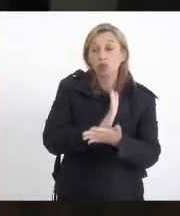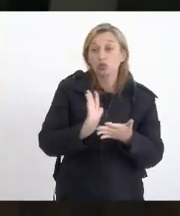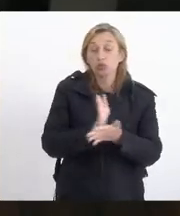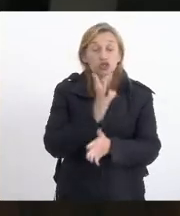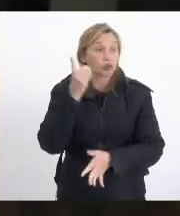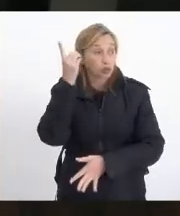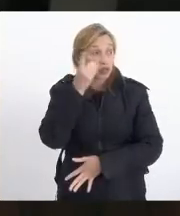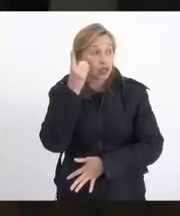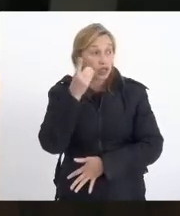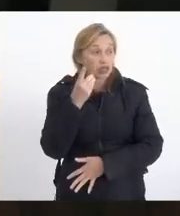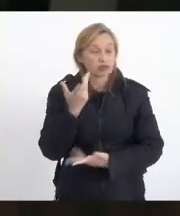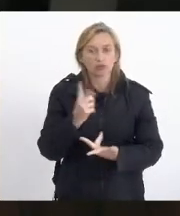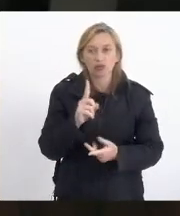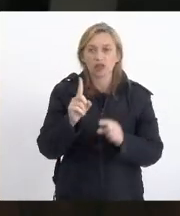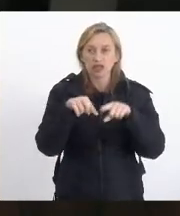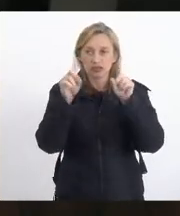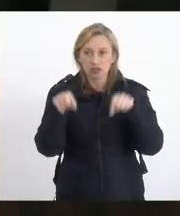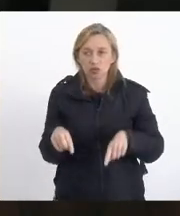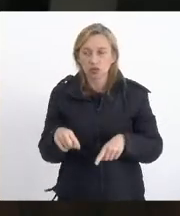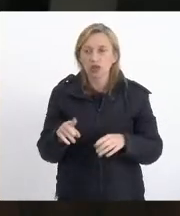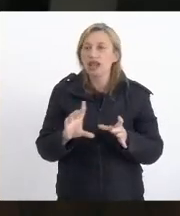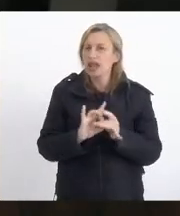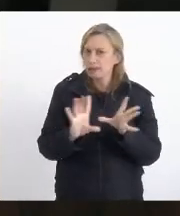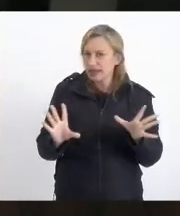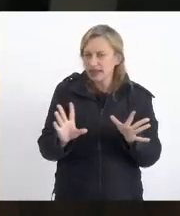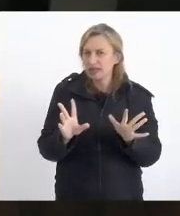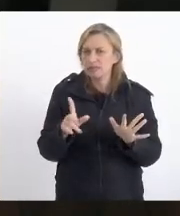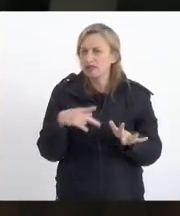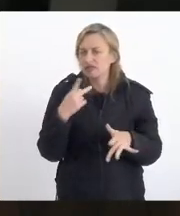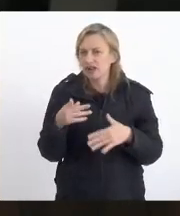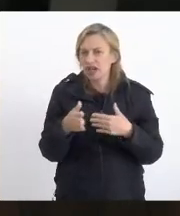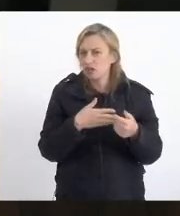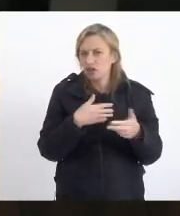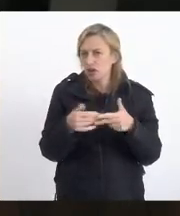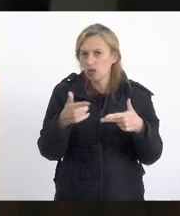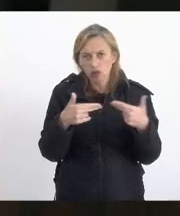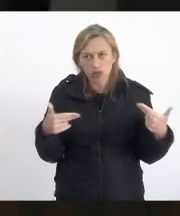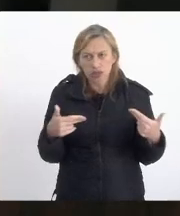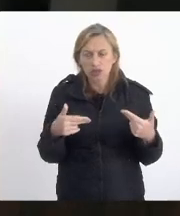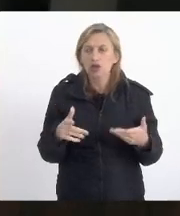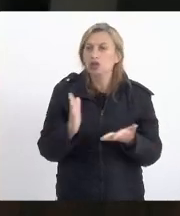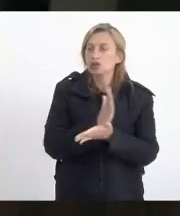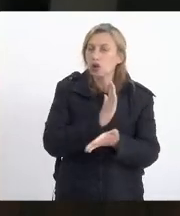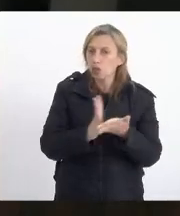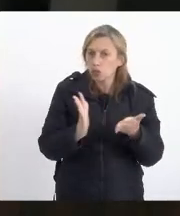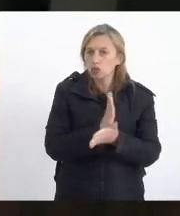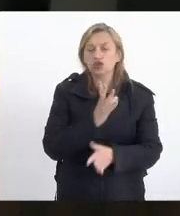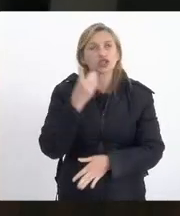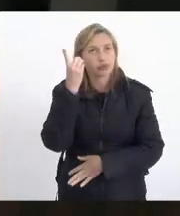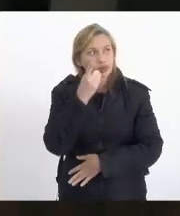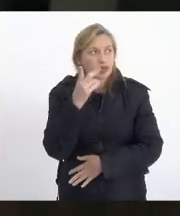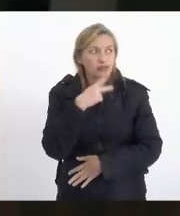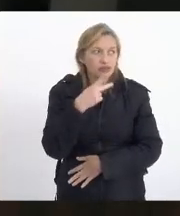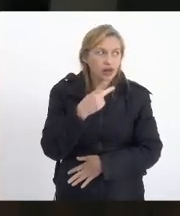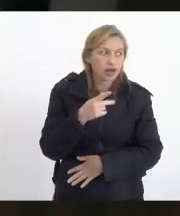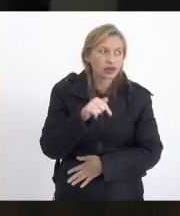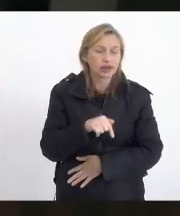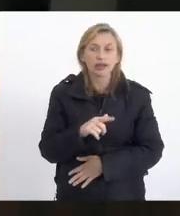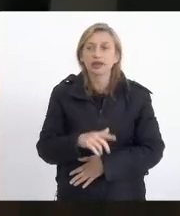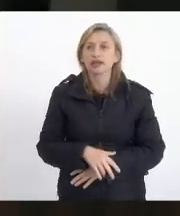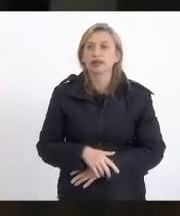parlamentares, não é o caso dos servidores, os servidores têm liberdade para fazer todo apontamento, mas quando alguns parlamentares fazem aqui um